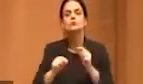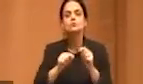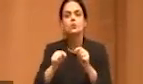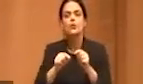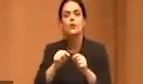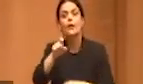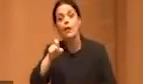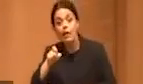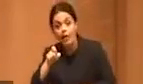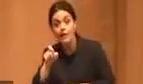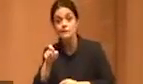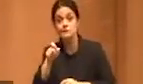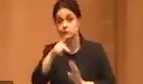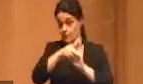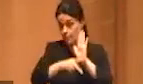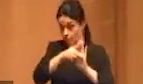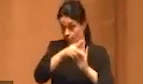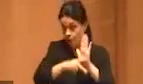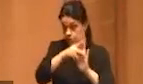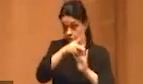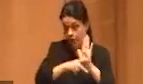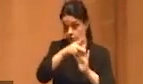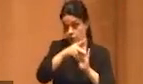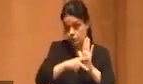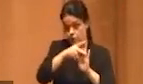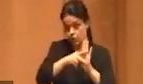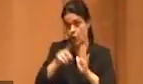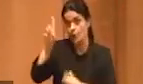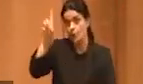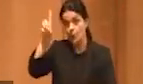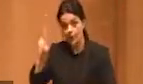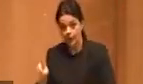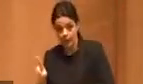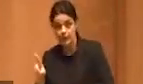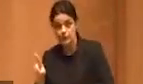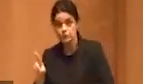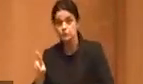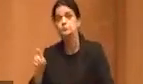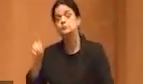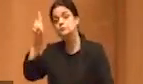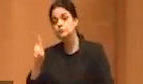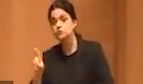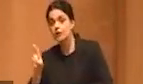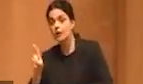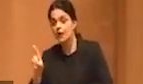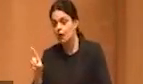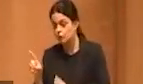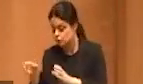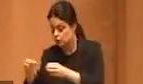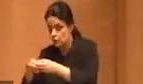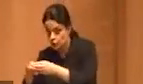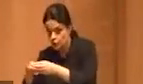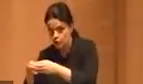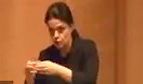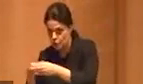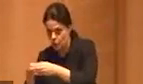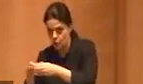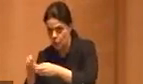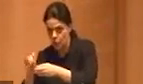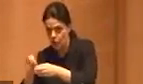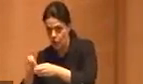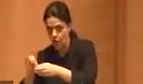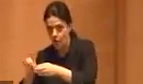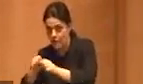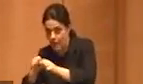-projeto, porque esse avanço da direita não é localizado, ele é generalizado, mas não é uma